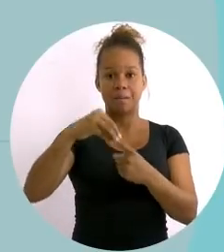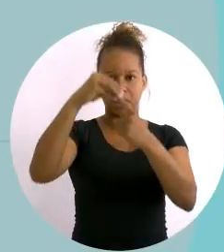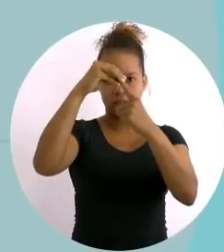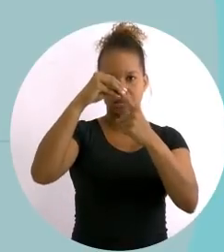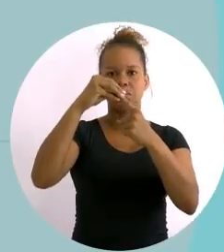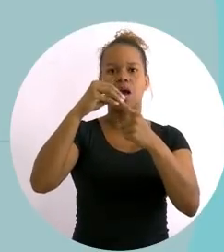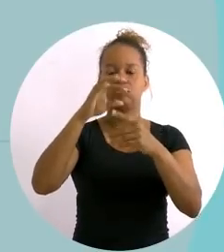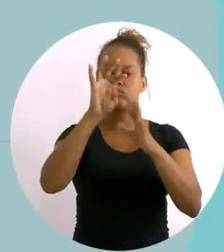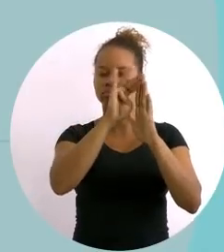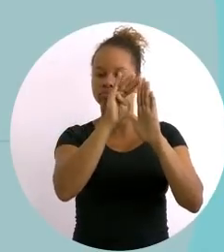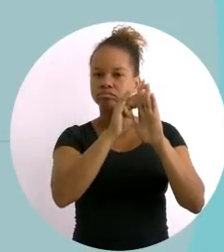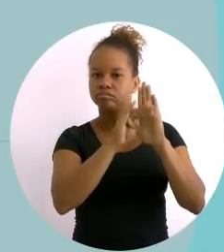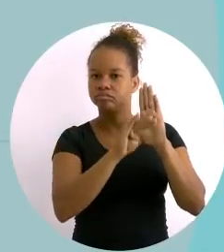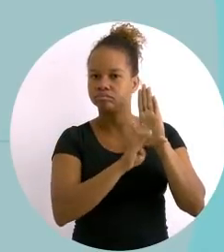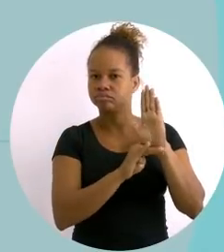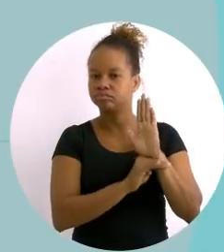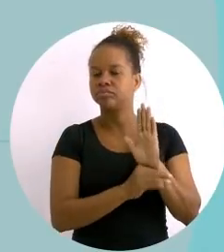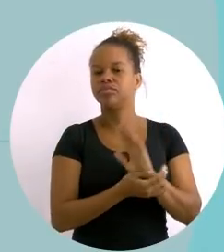principais tipos,